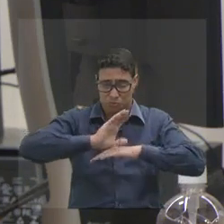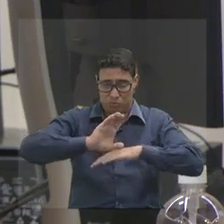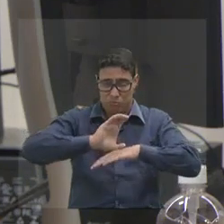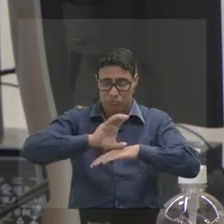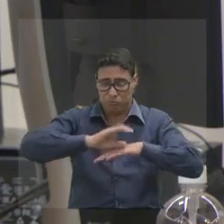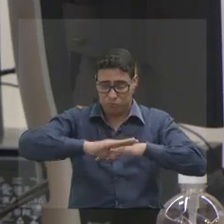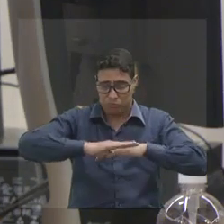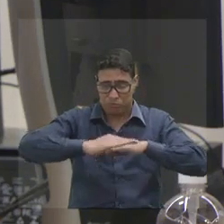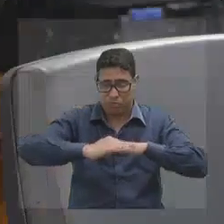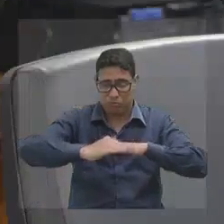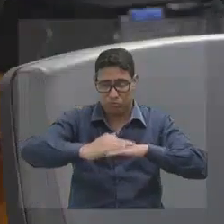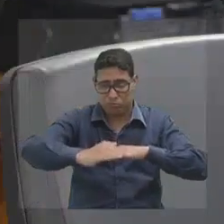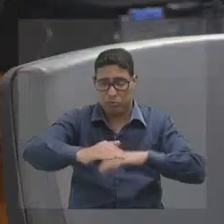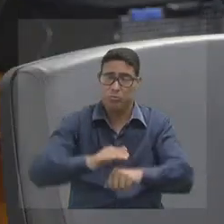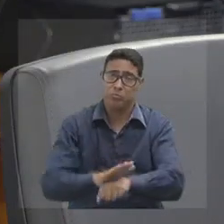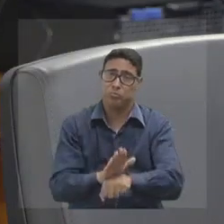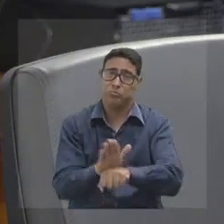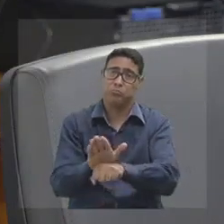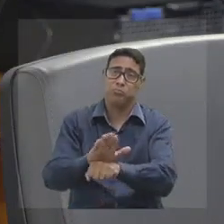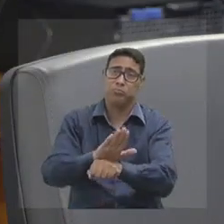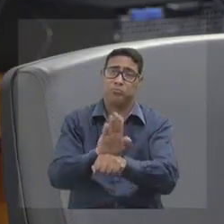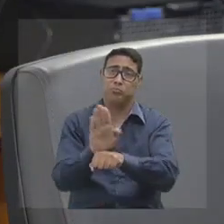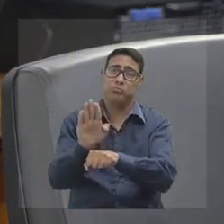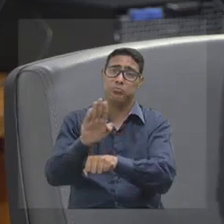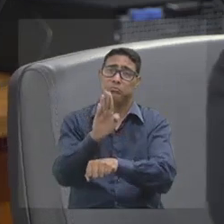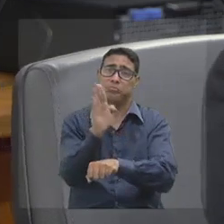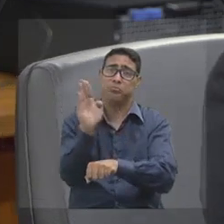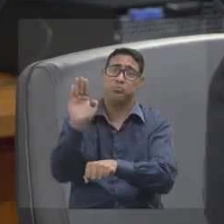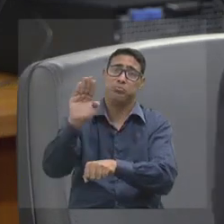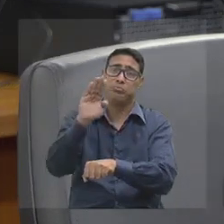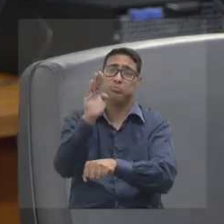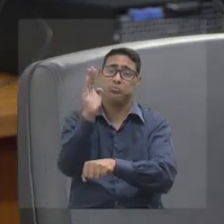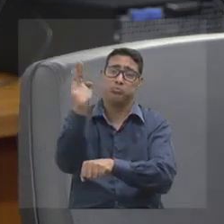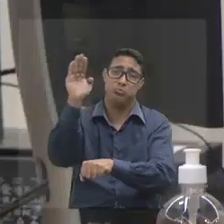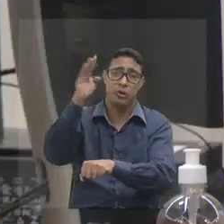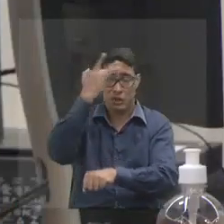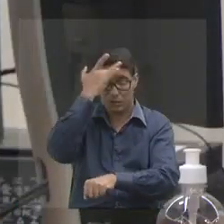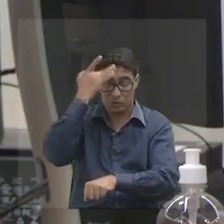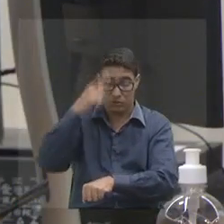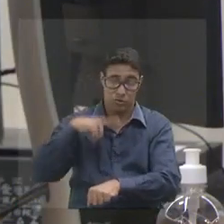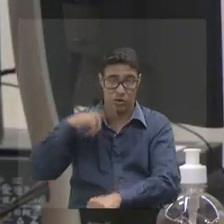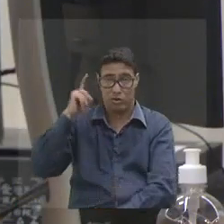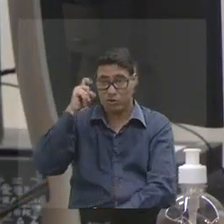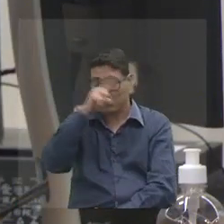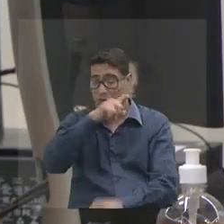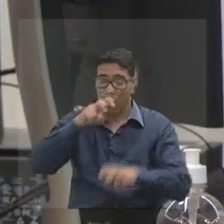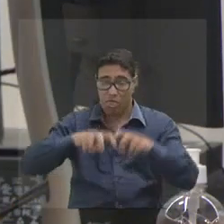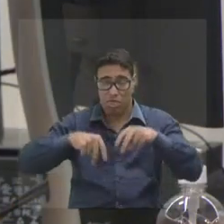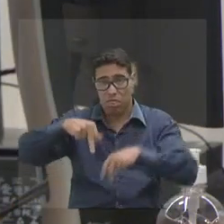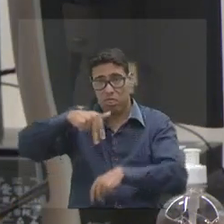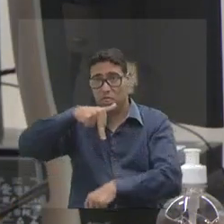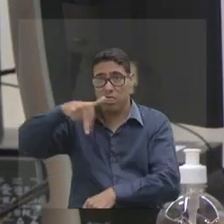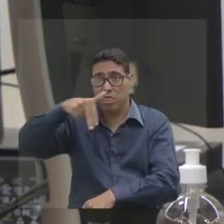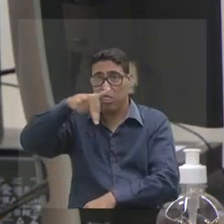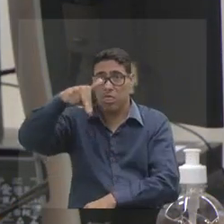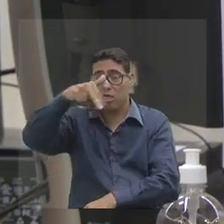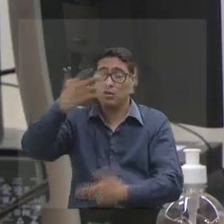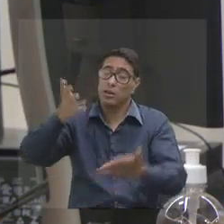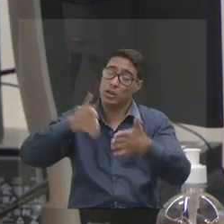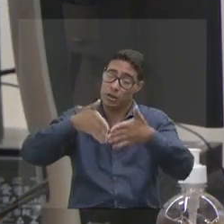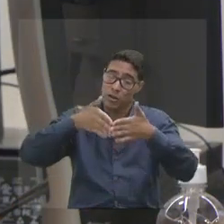subida da ladeira do Parque que muitas vezes os veículos as pessoas têm dificuldades então queria contar muito com seu apoio nesse sentido